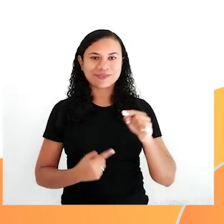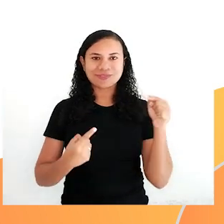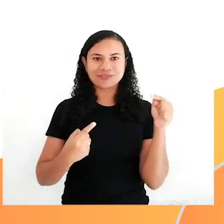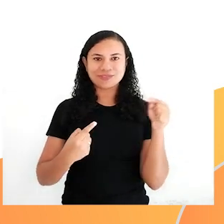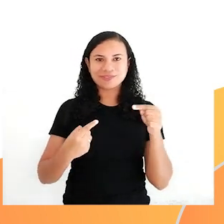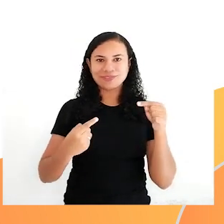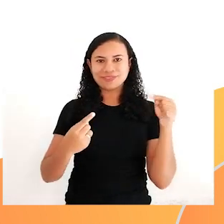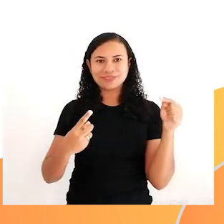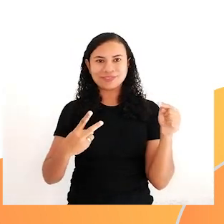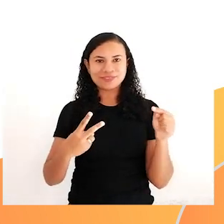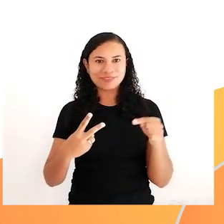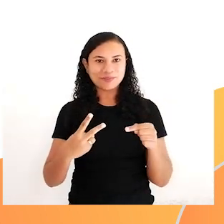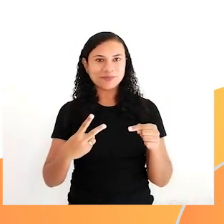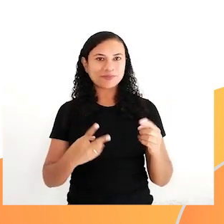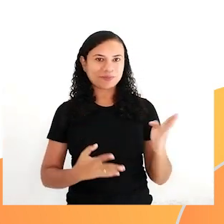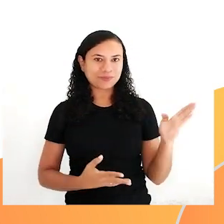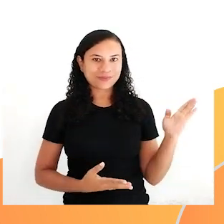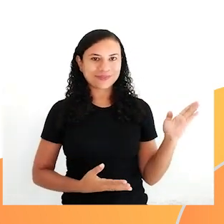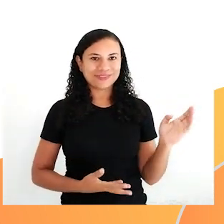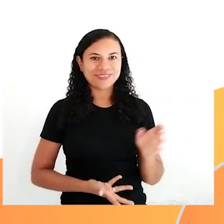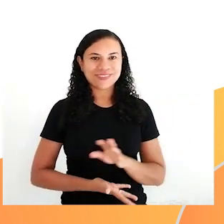destreinado. E letra D,